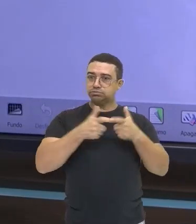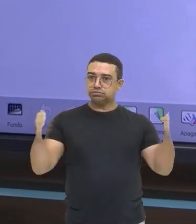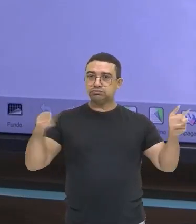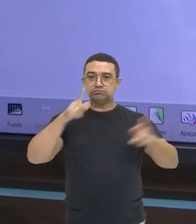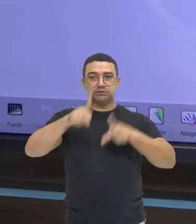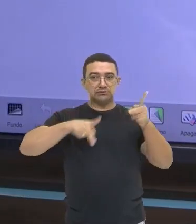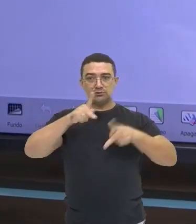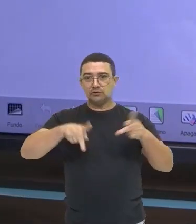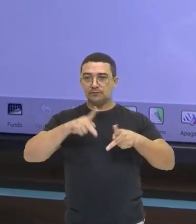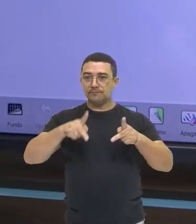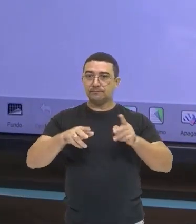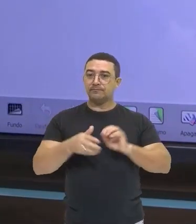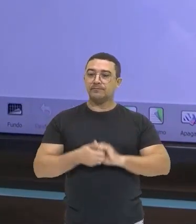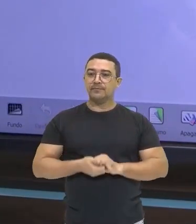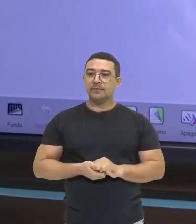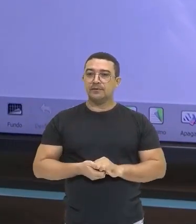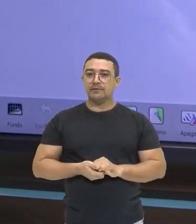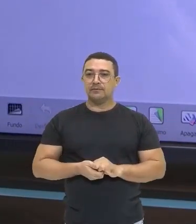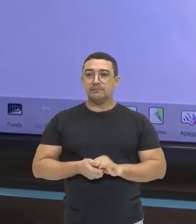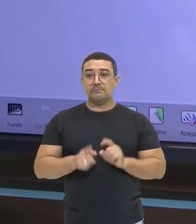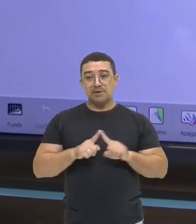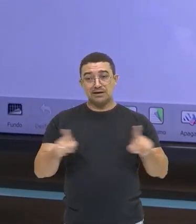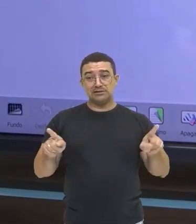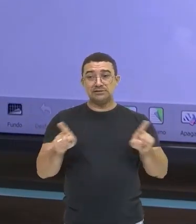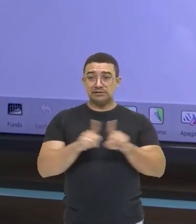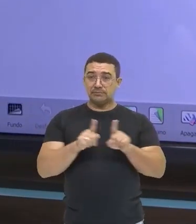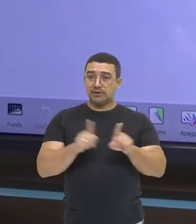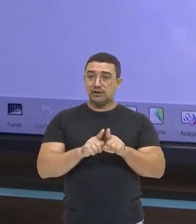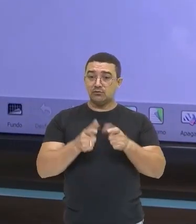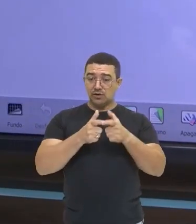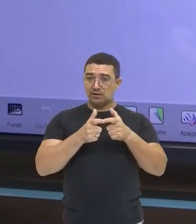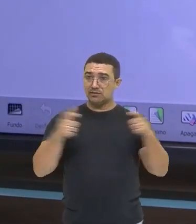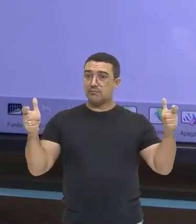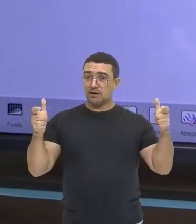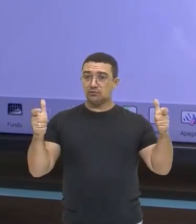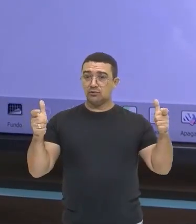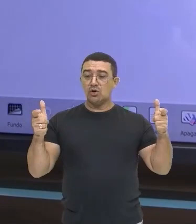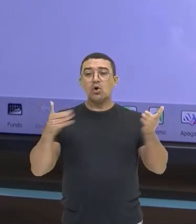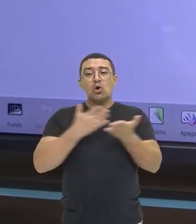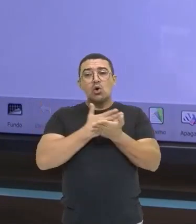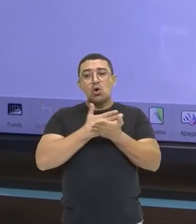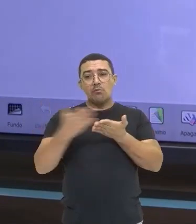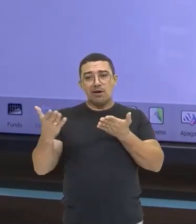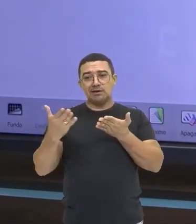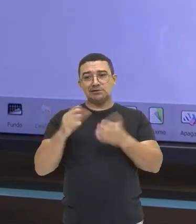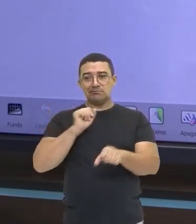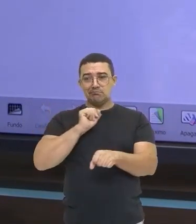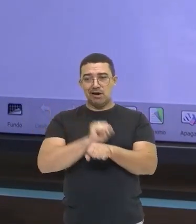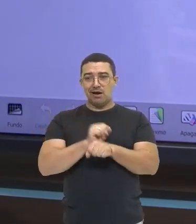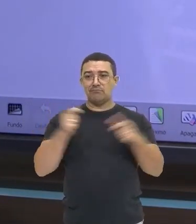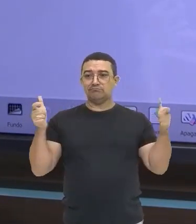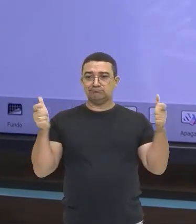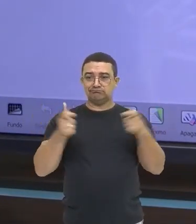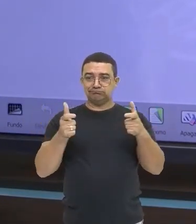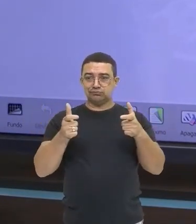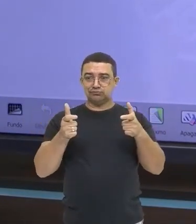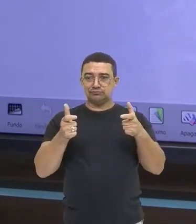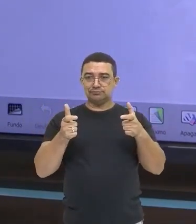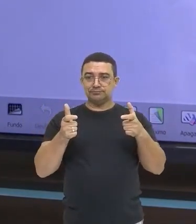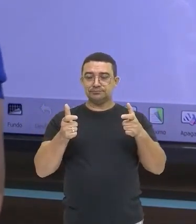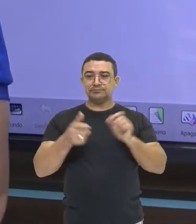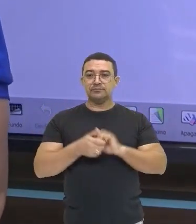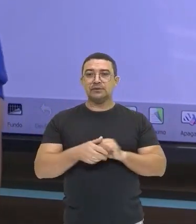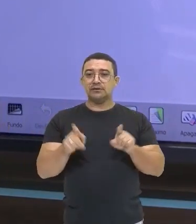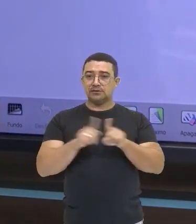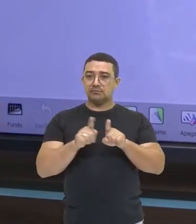Só que nós chegamos em um momento também que esse crescimento ele começa a se estabilizar. Outra coisa que eu ressalto para